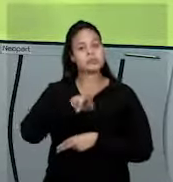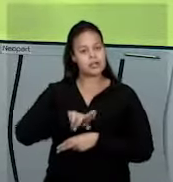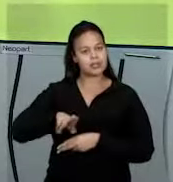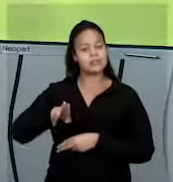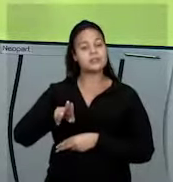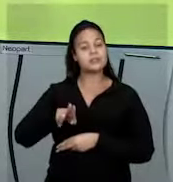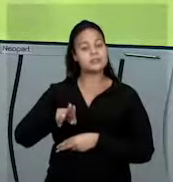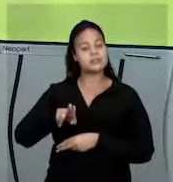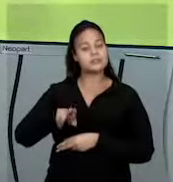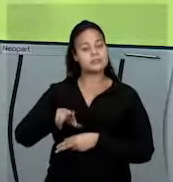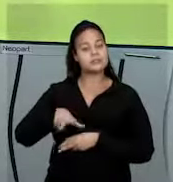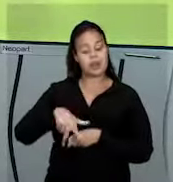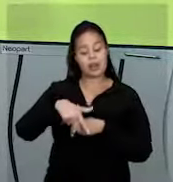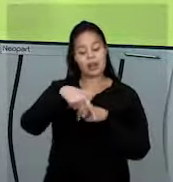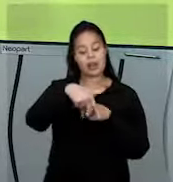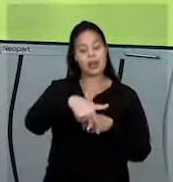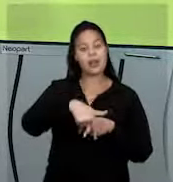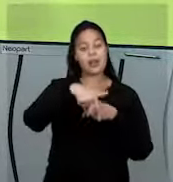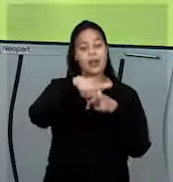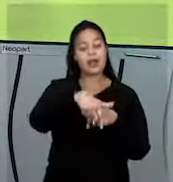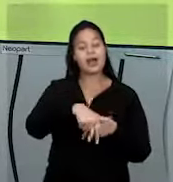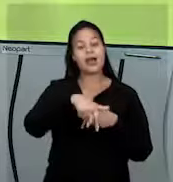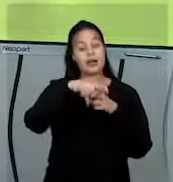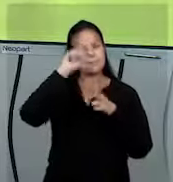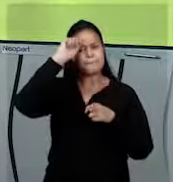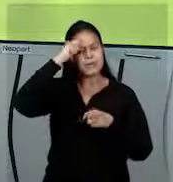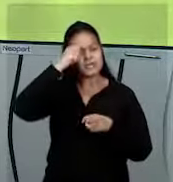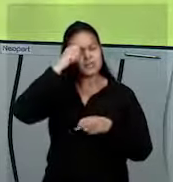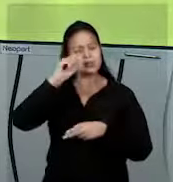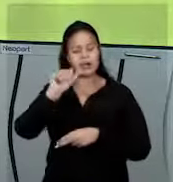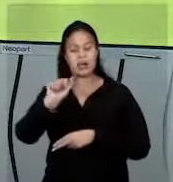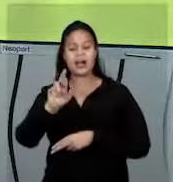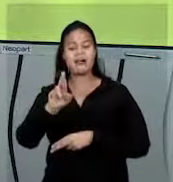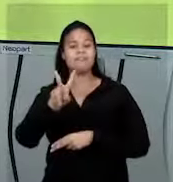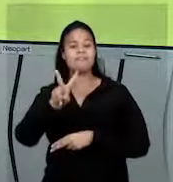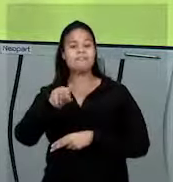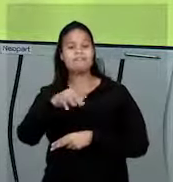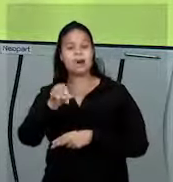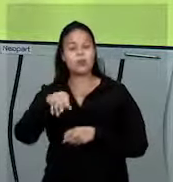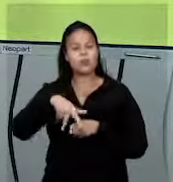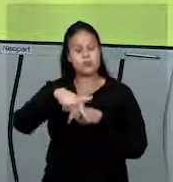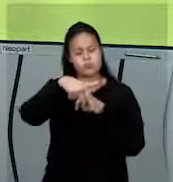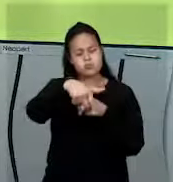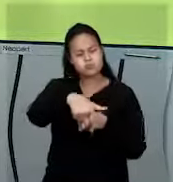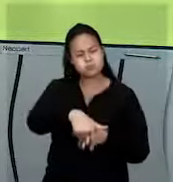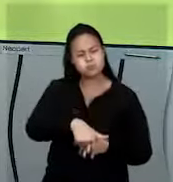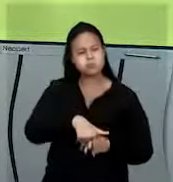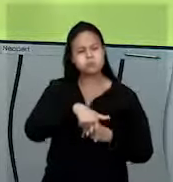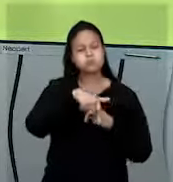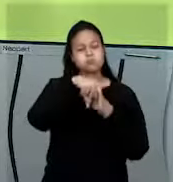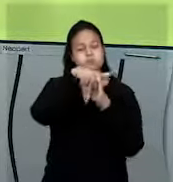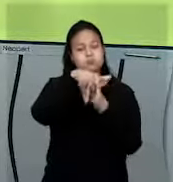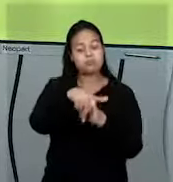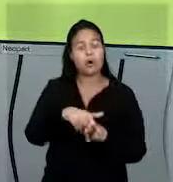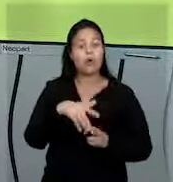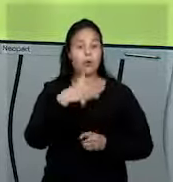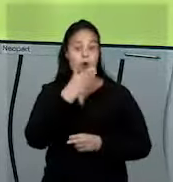carregar carvão nas minas. E James Watt criou uma